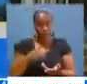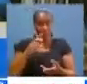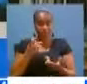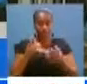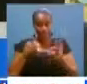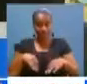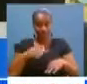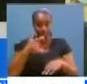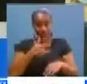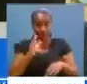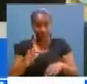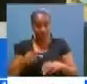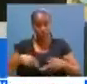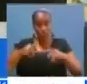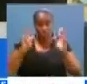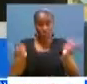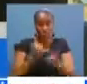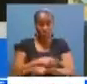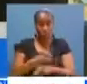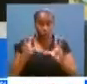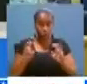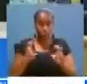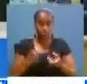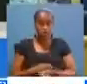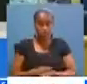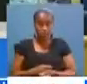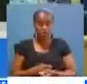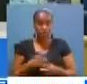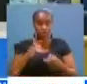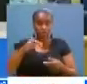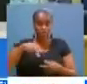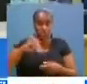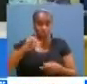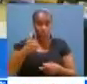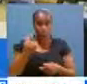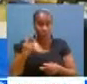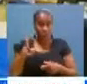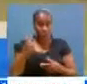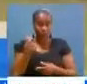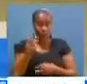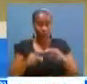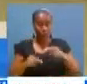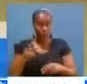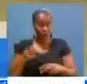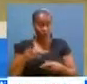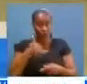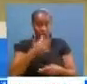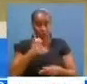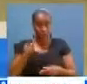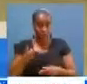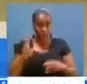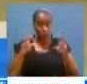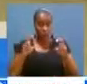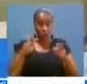extinção do Trust Fund e autorizar a troca dos títulos consolidados de mobilização financeira detidos pelo BCV